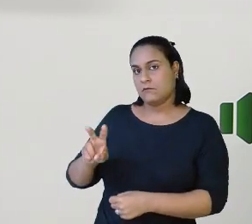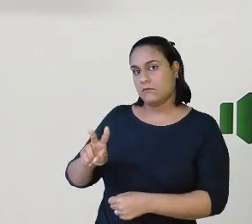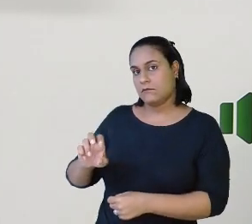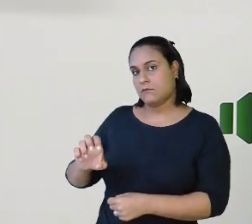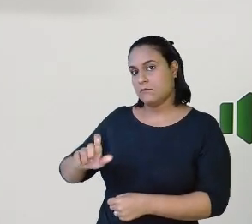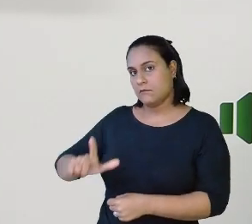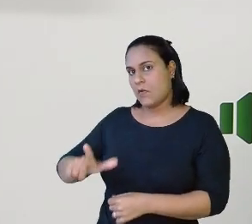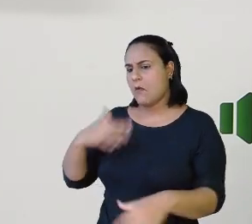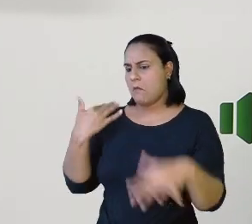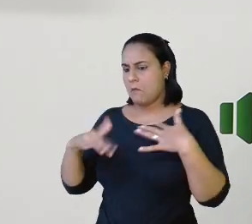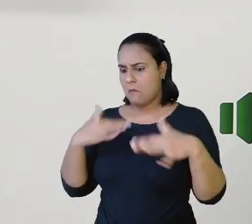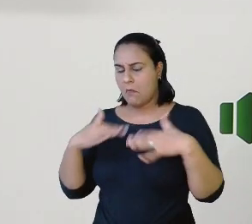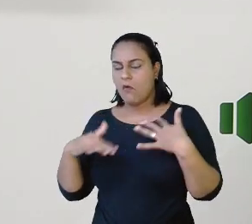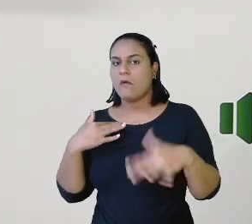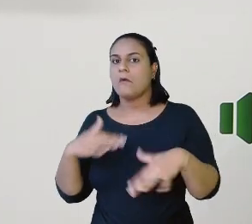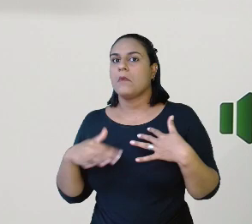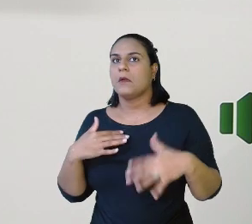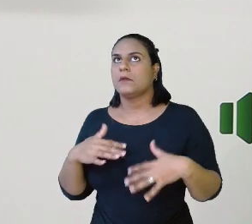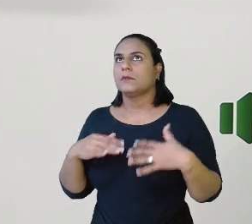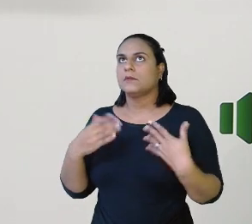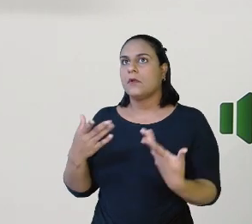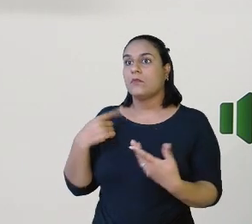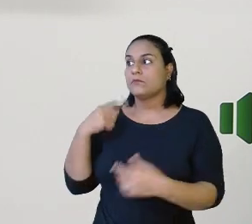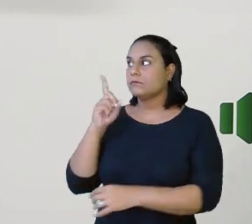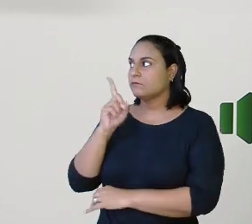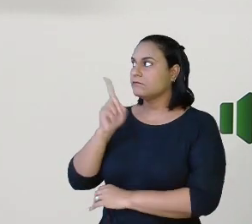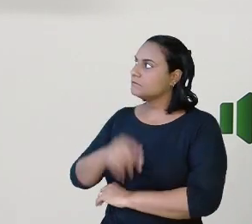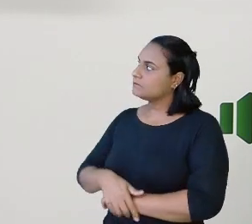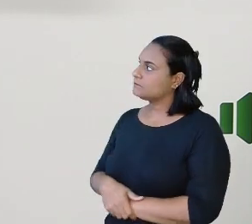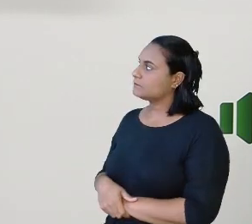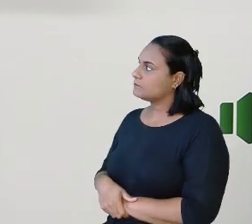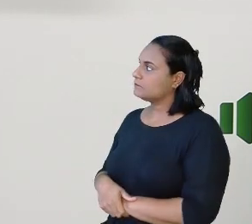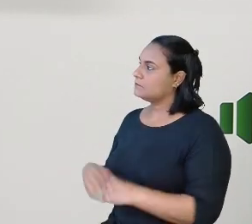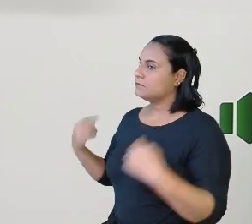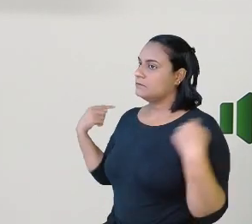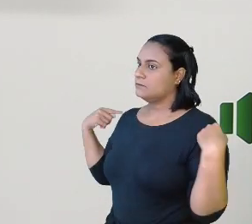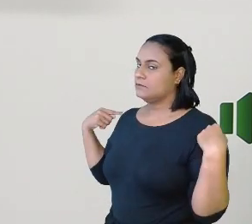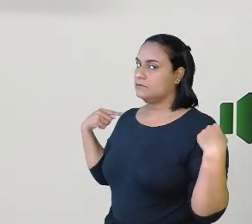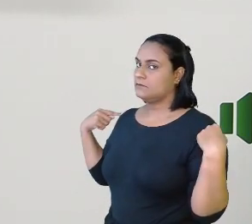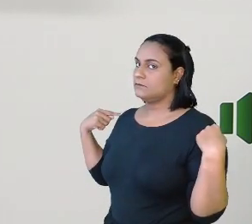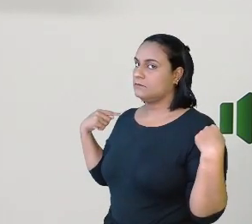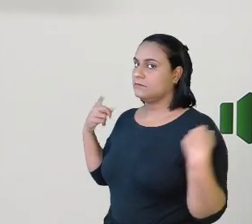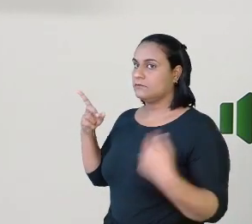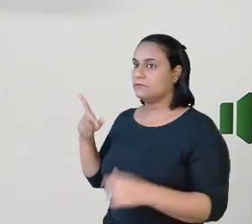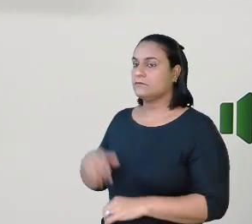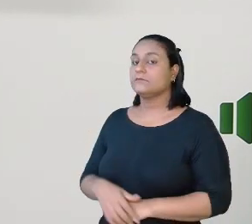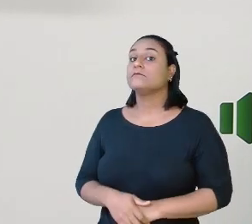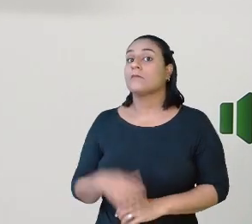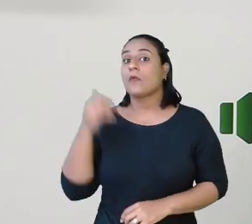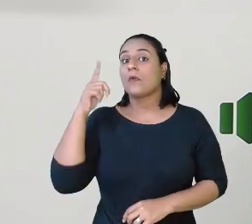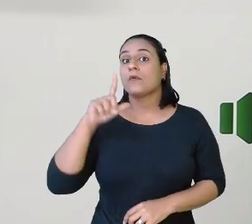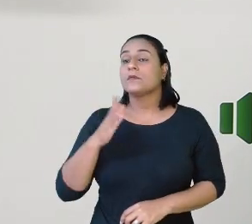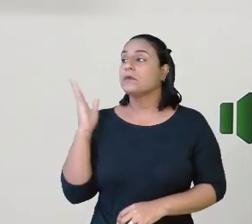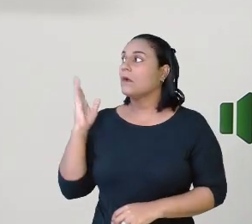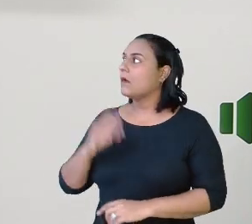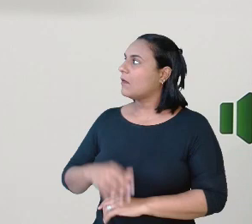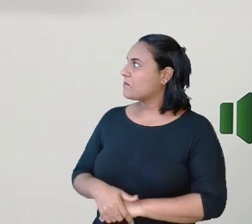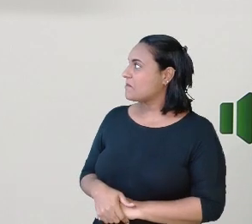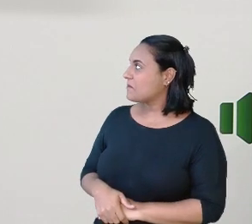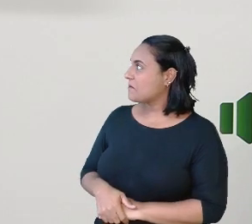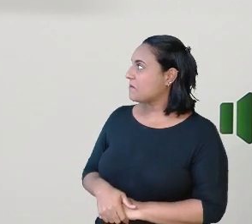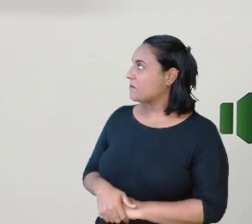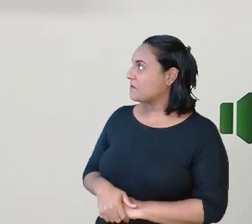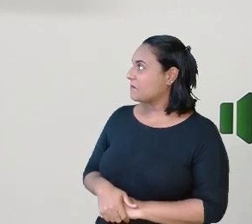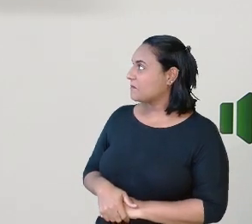O movimento que eu consigo realizar, por exemplo, aqui, ó, no ombro, olha a diferença. Eu consigo, ó, movimentar o braço